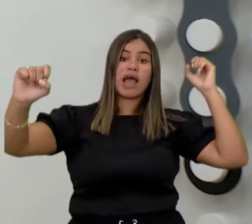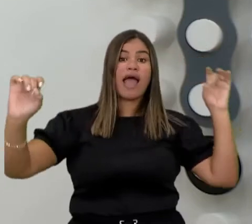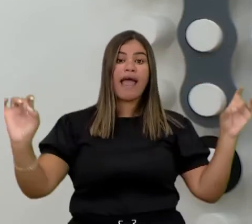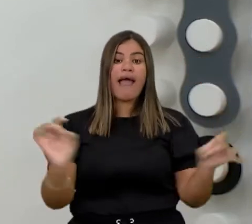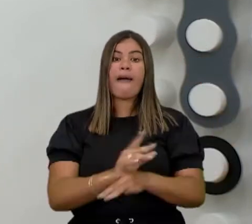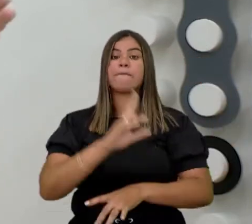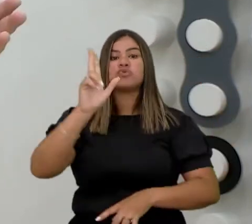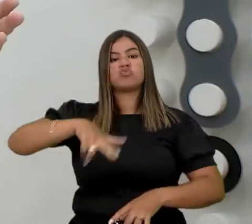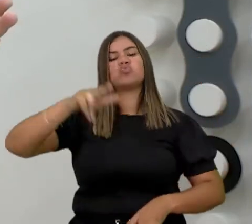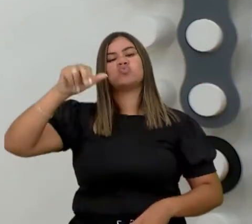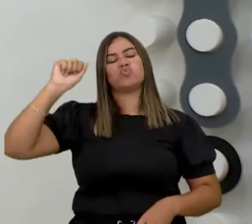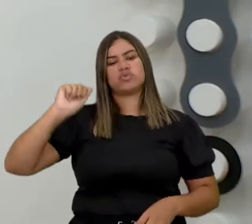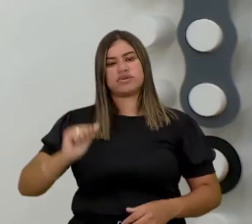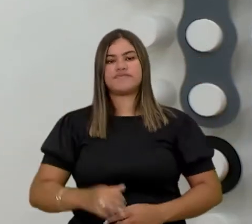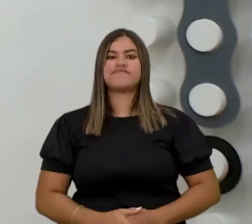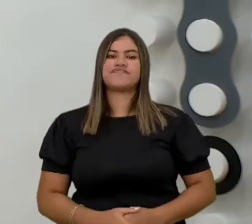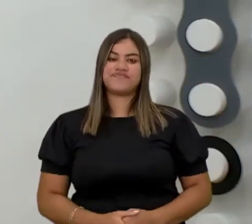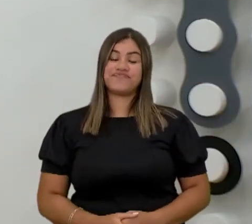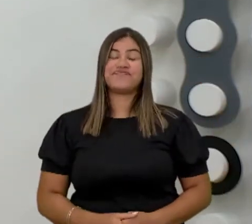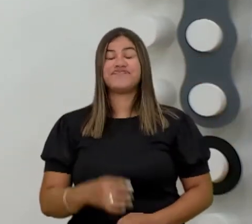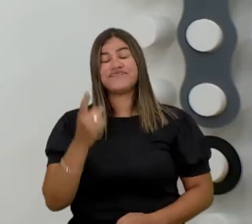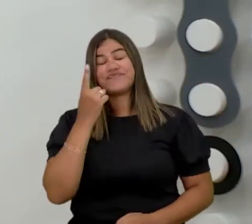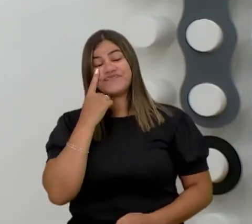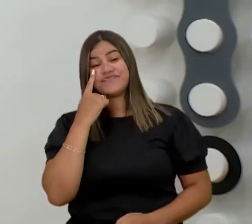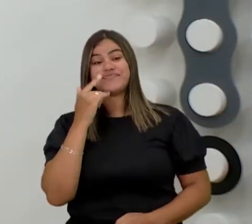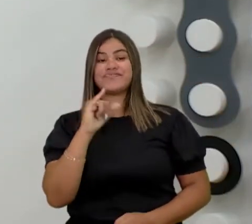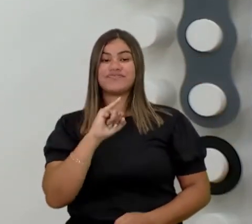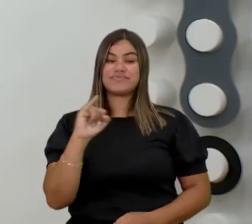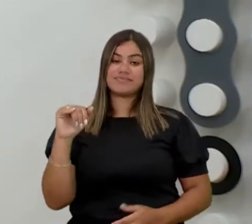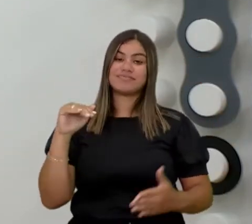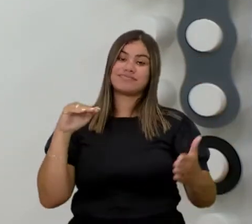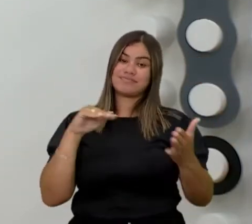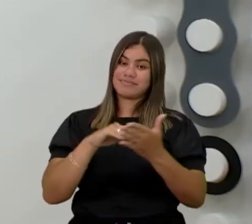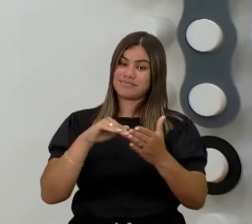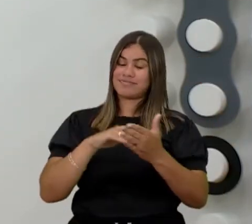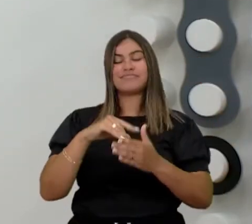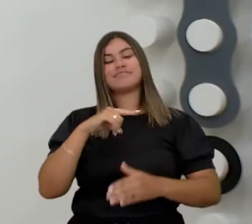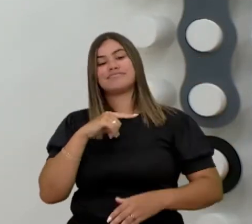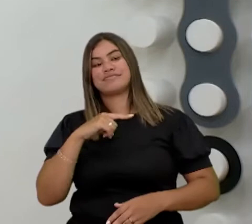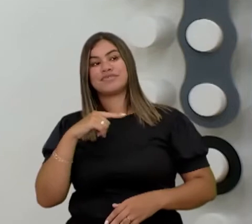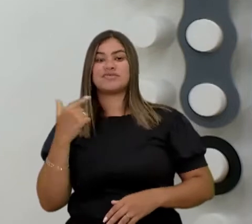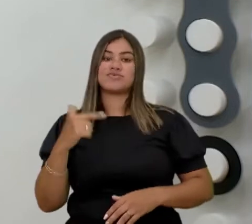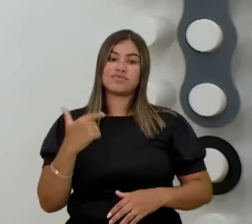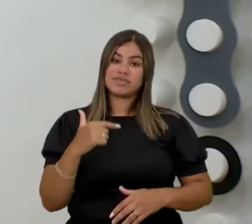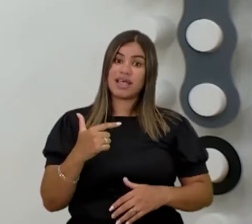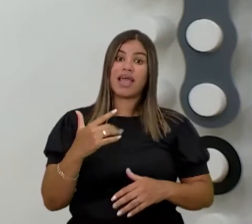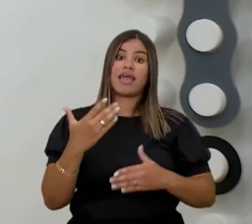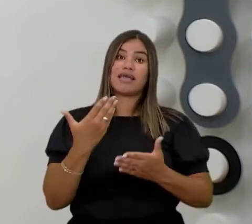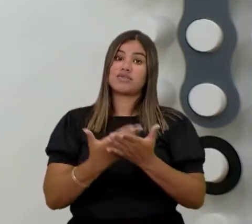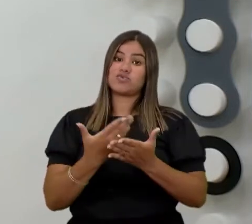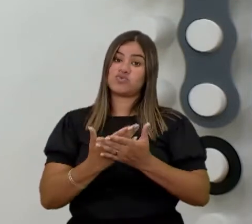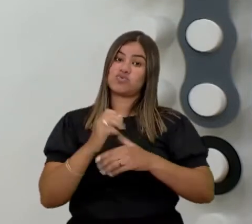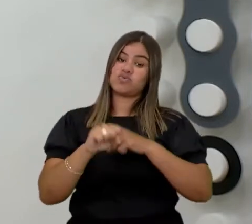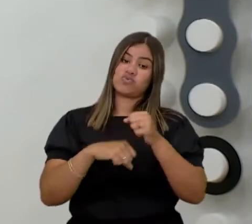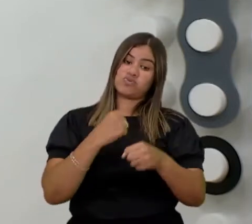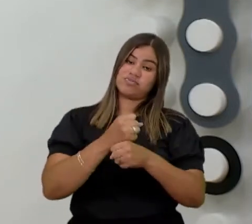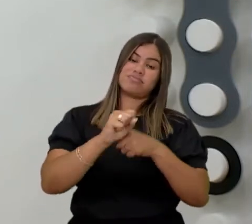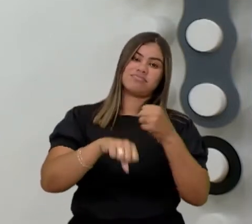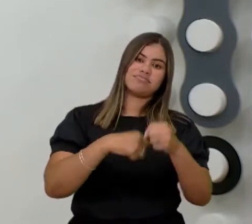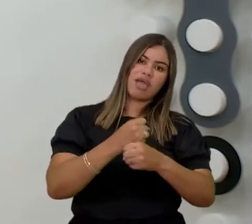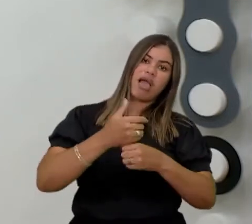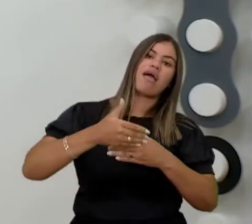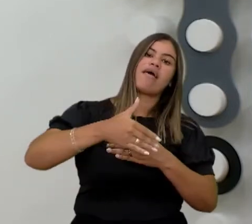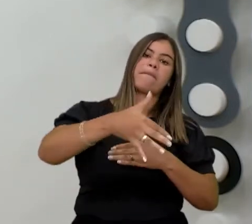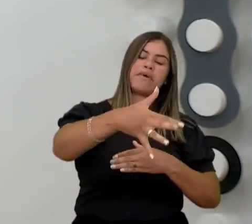né? Vamos ver aí se realmente é com os estudos e com o passar do tempo, que com certeza não vai ser na minha geração, na